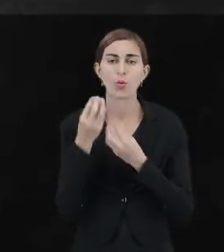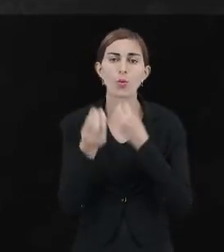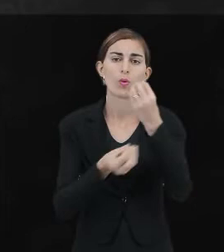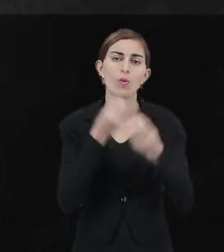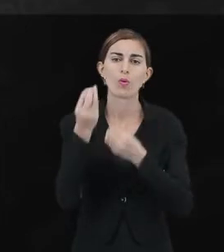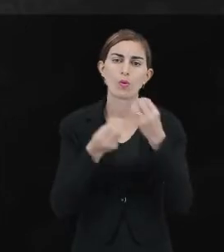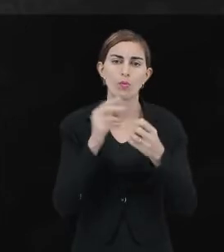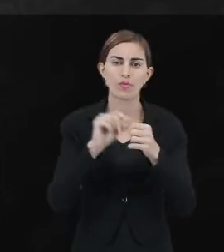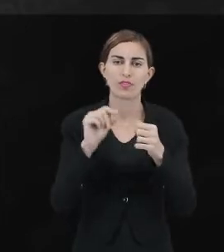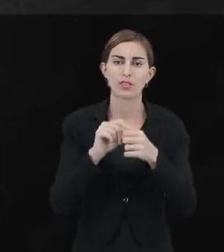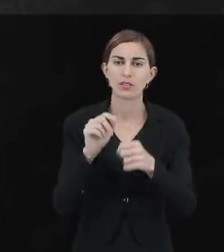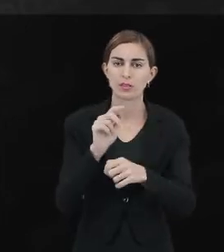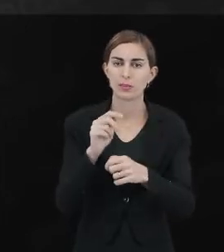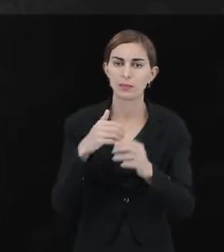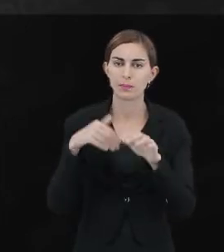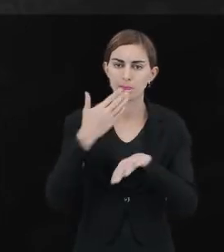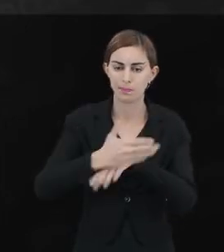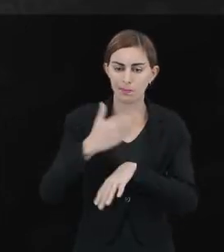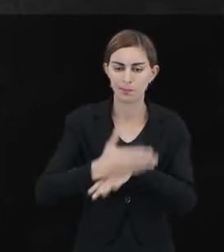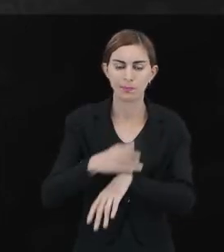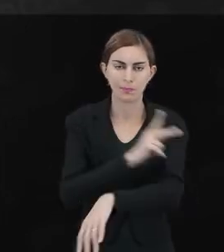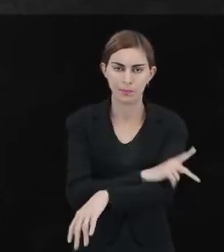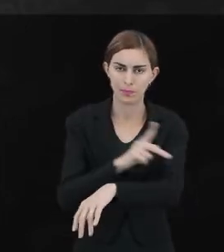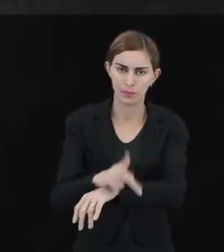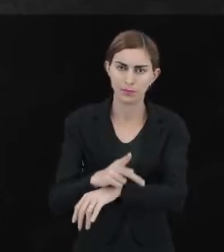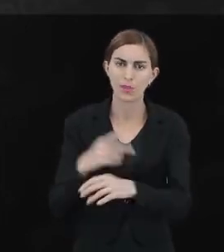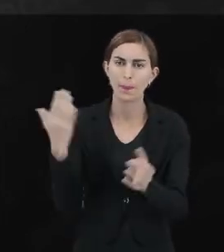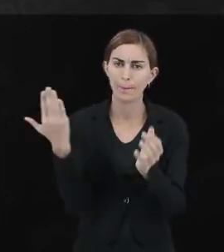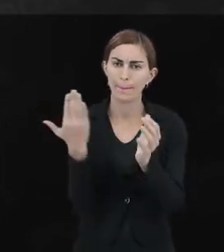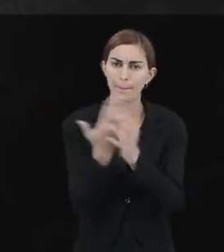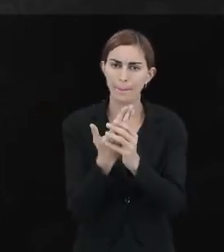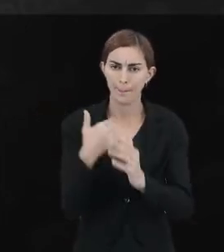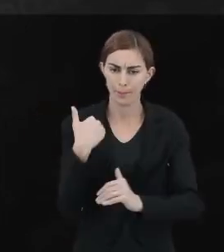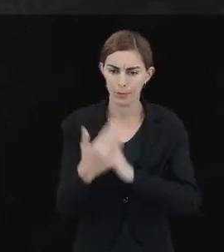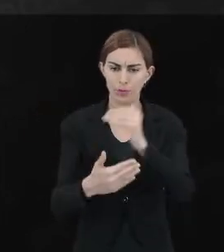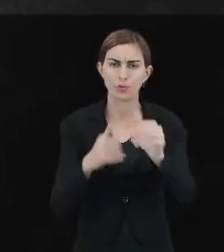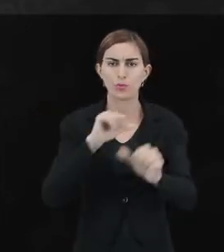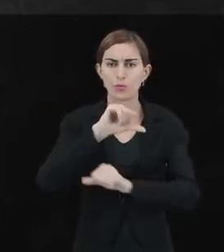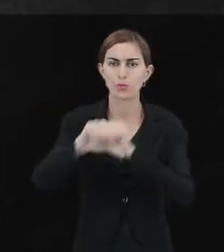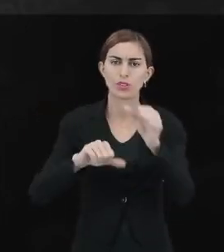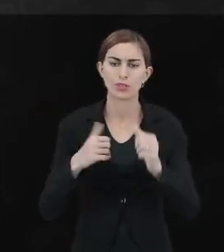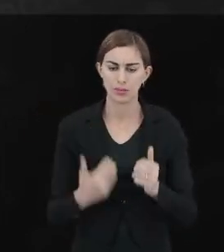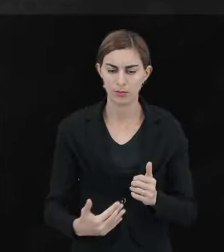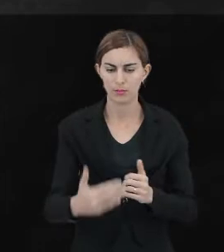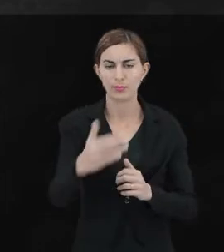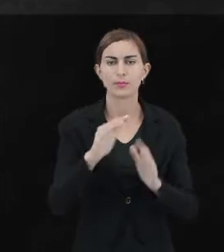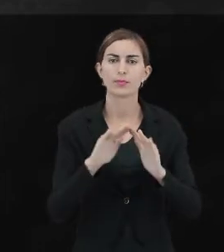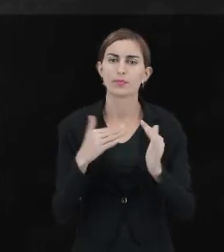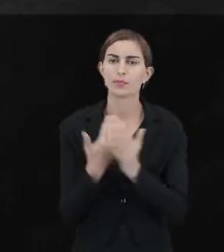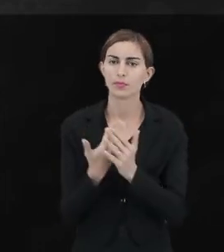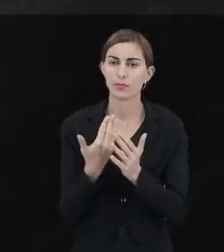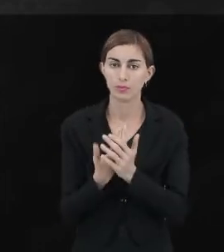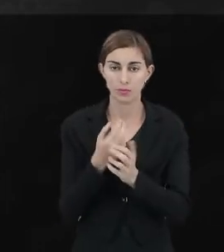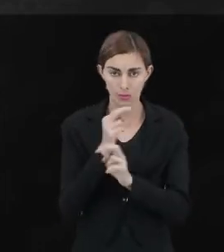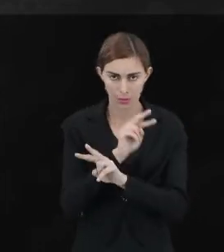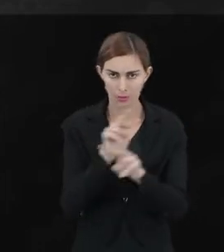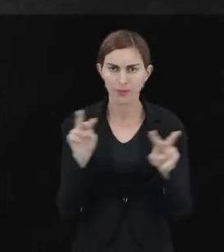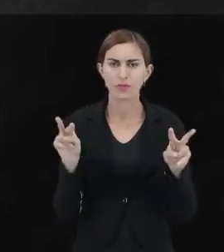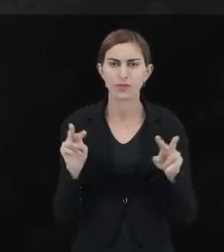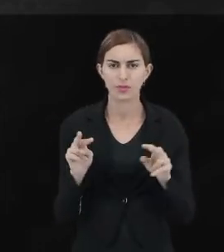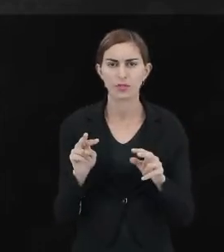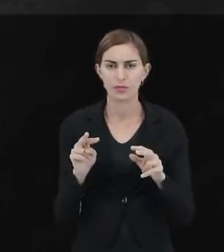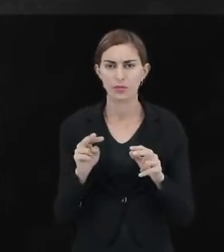como efetivar uma prática pedagógica que desencadeie um projeto de mudança a partir da escola? Há um